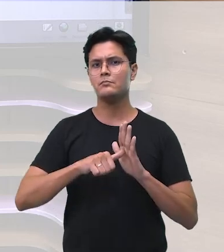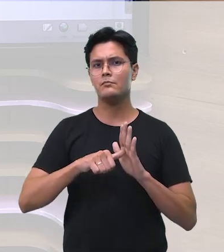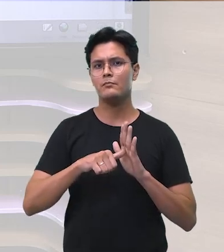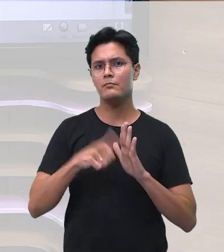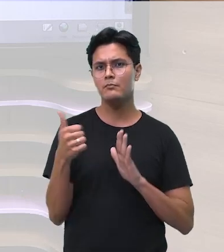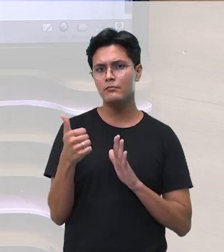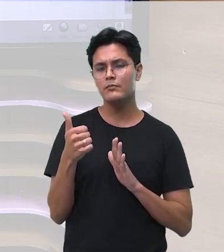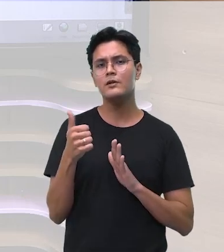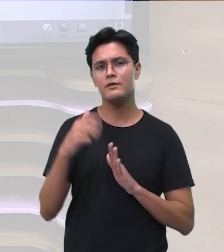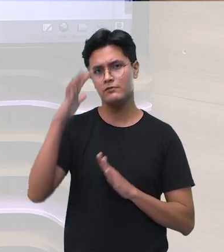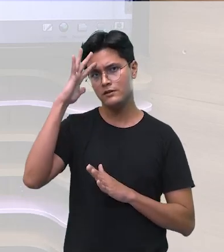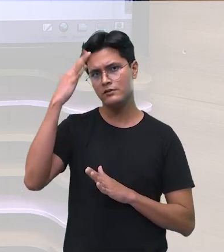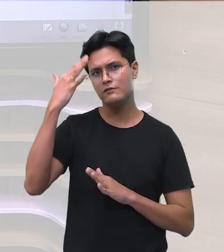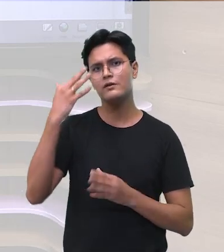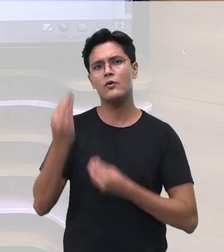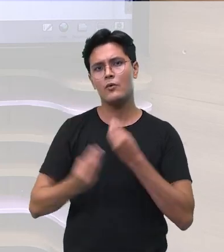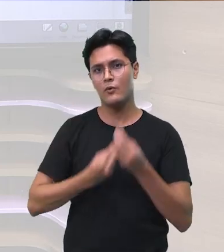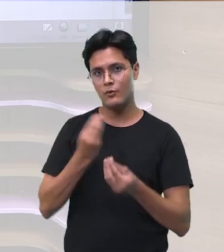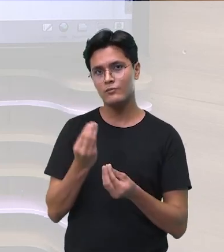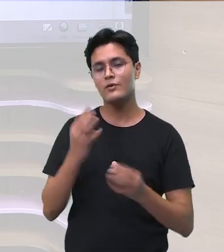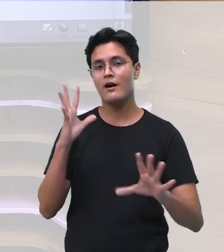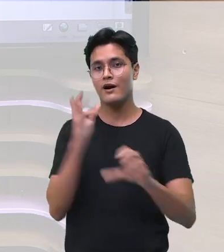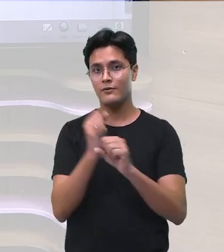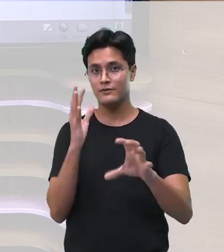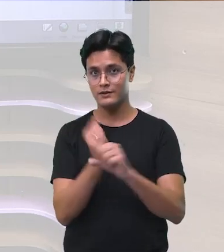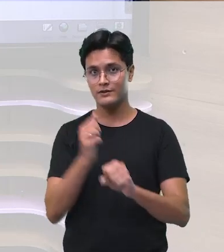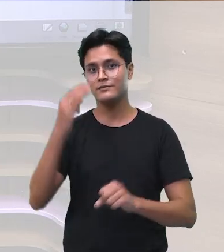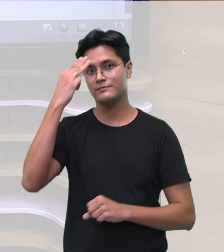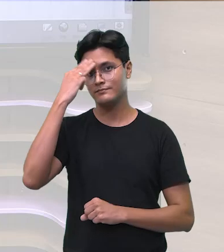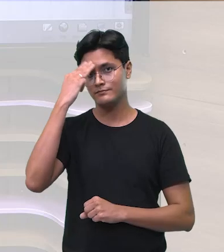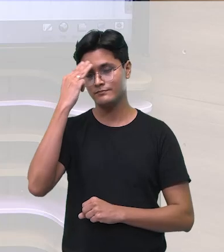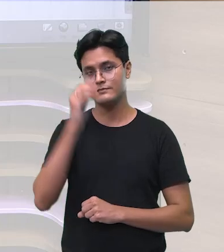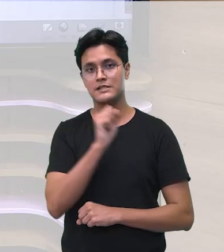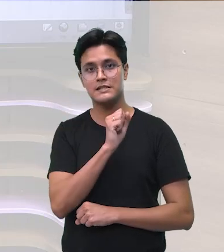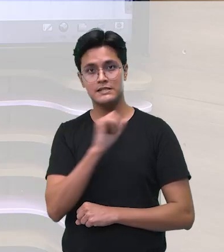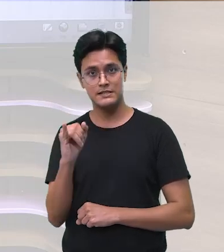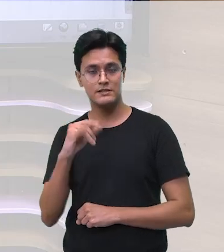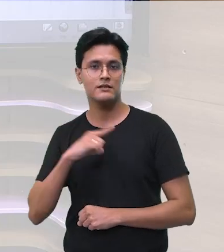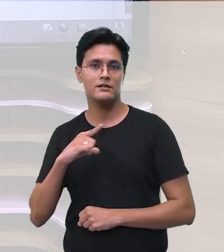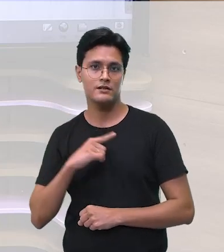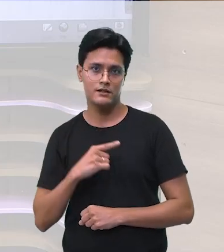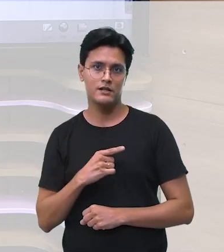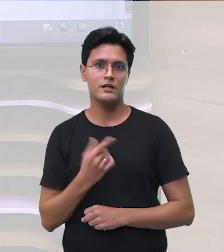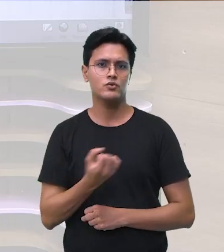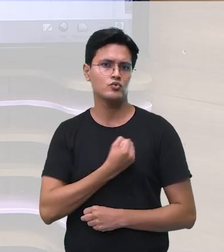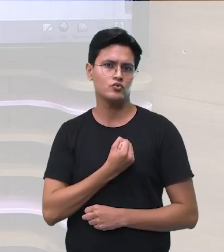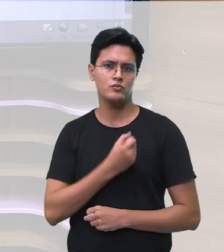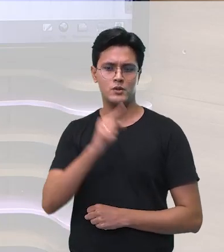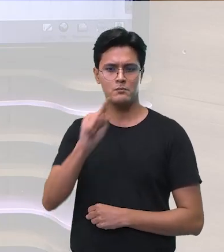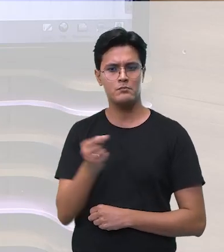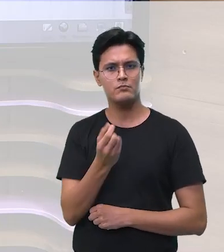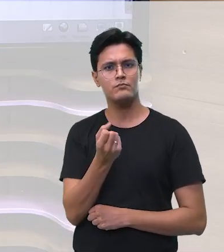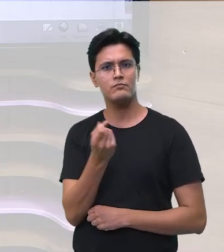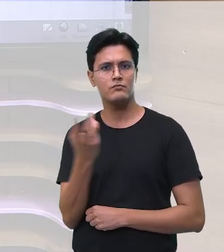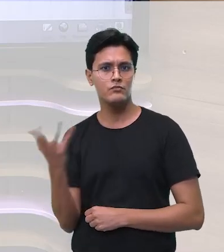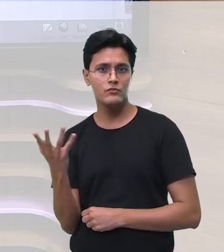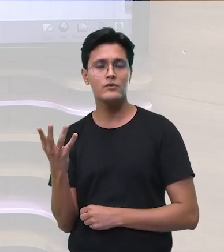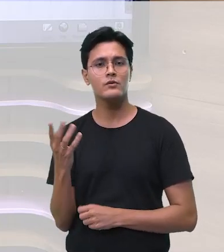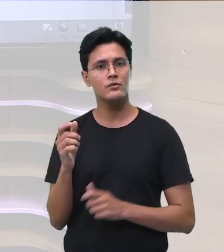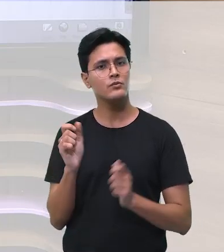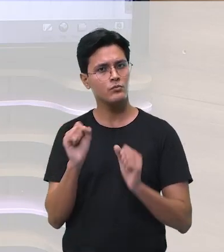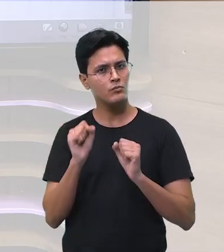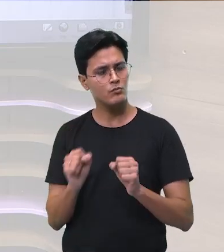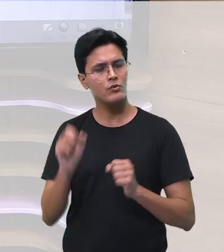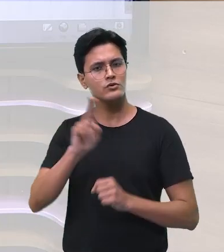resolver isso de forma mental, tá? E quando for números quebrados, ou se você verificar que vai dar muito trabalho, então a gente pode fazer